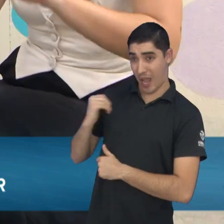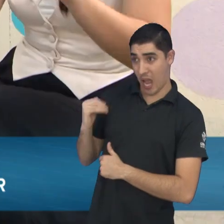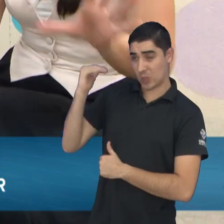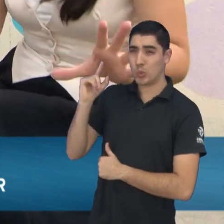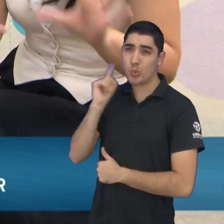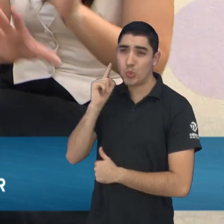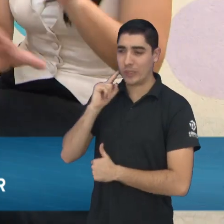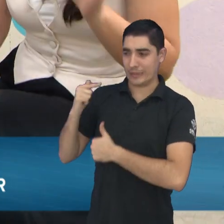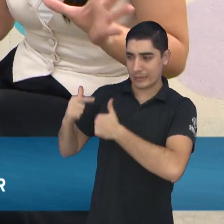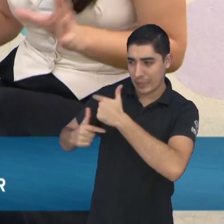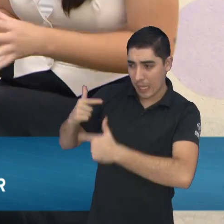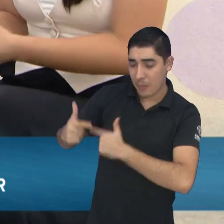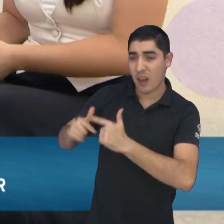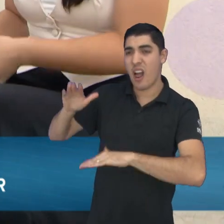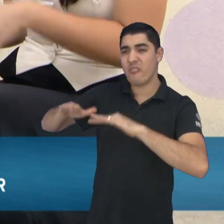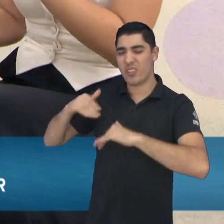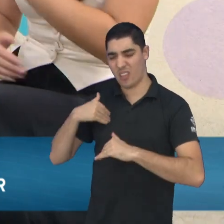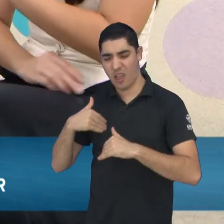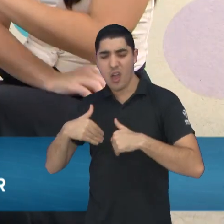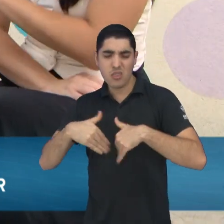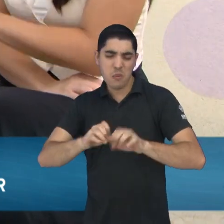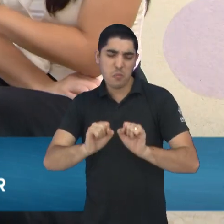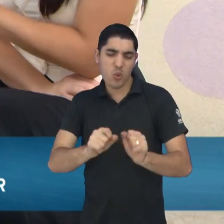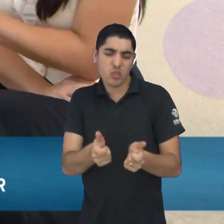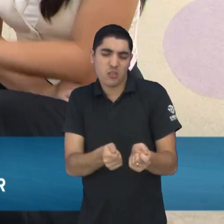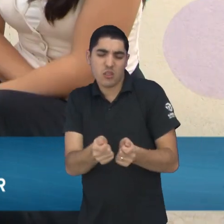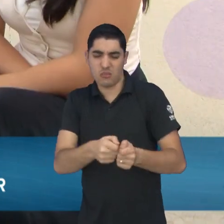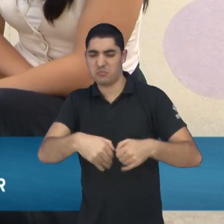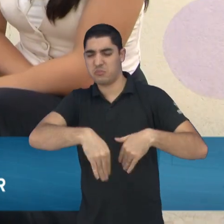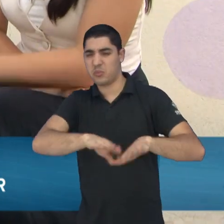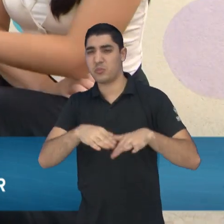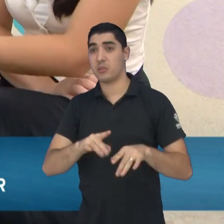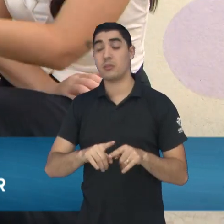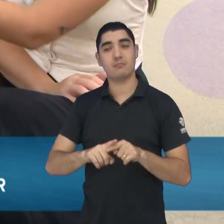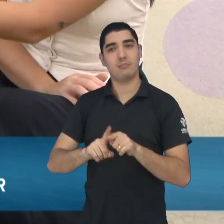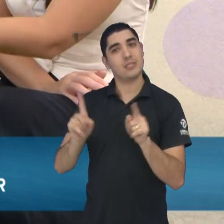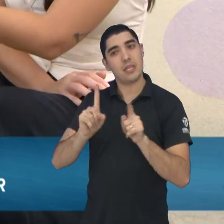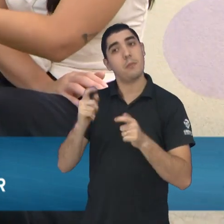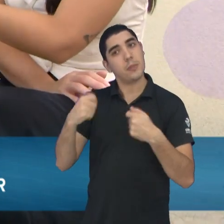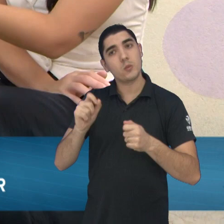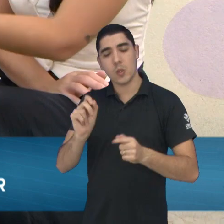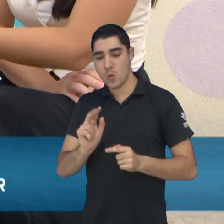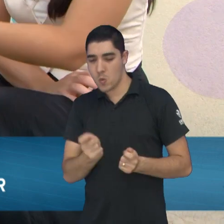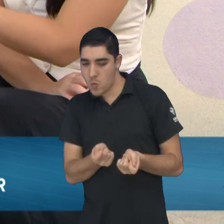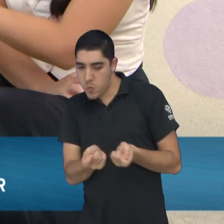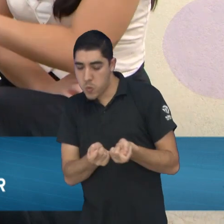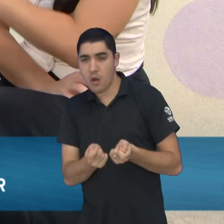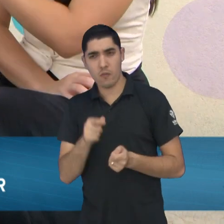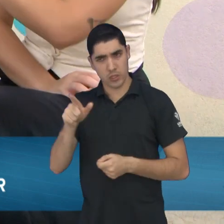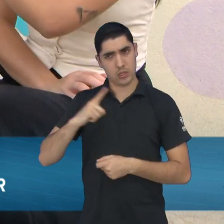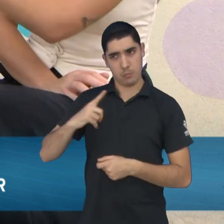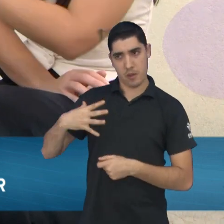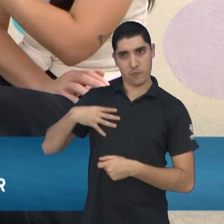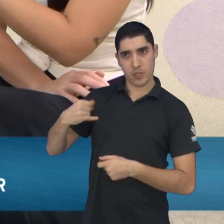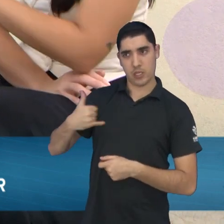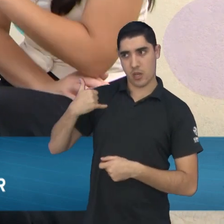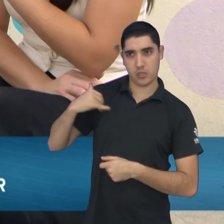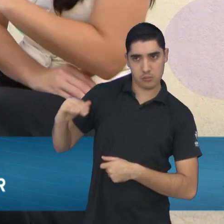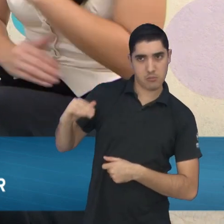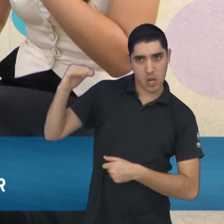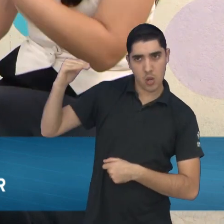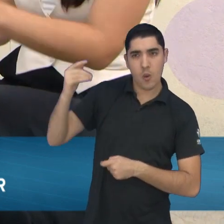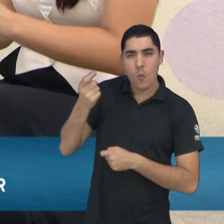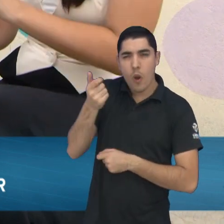tempo, às vezes acaba cedendo ali, mas tem que ser tudo monitorado, né? O mais importante, você tem uma filha maior também, ali quase entrando